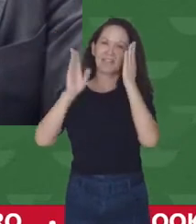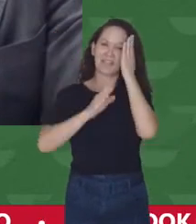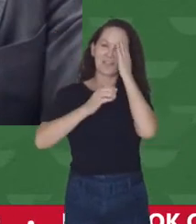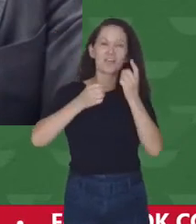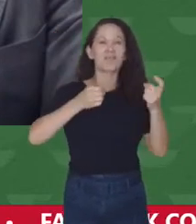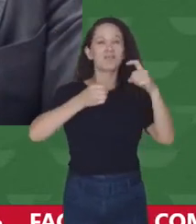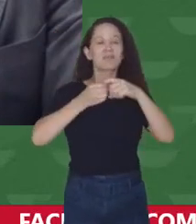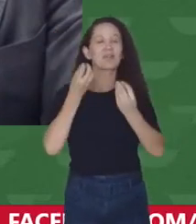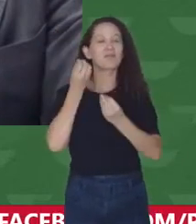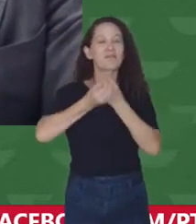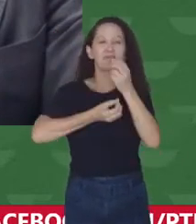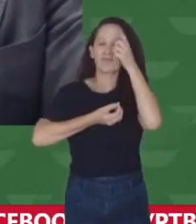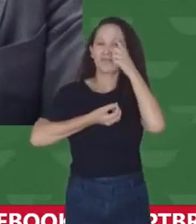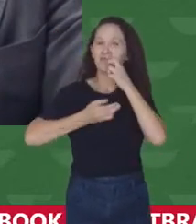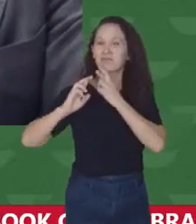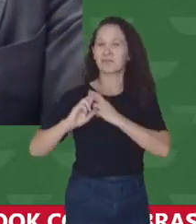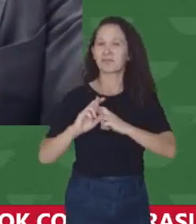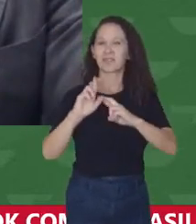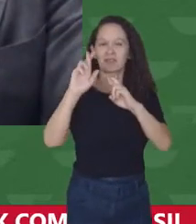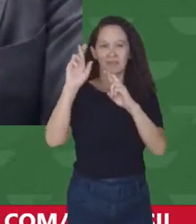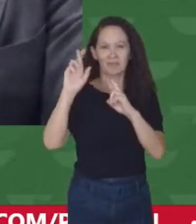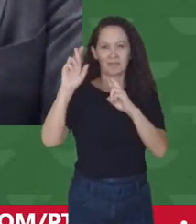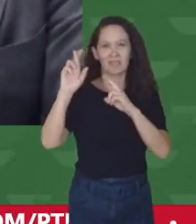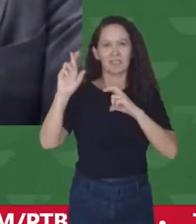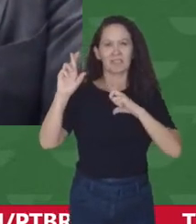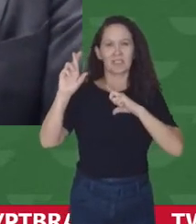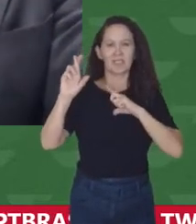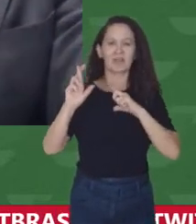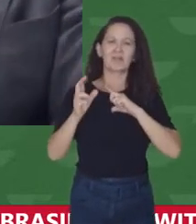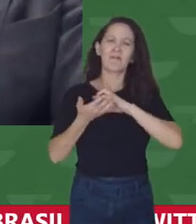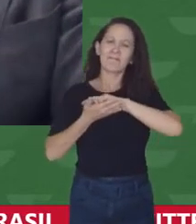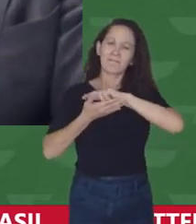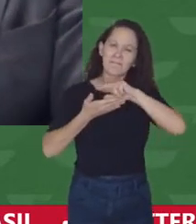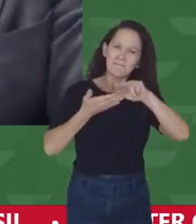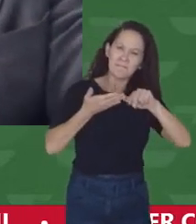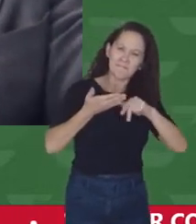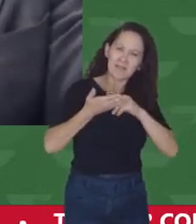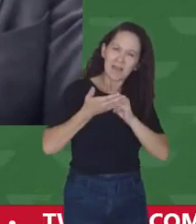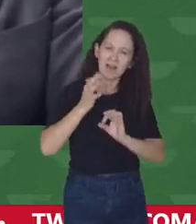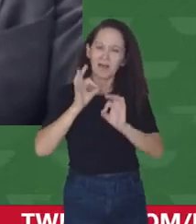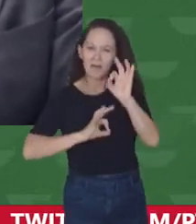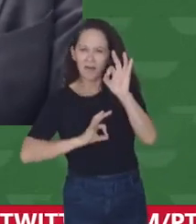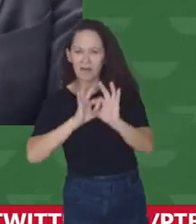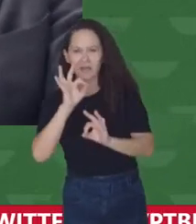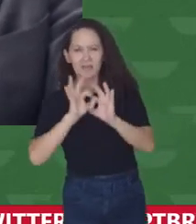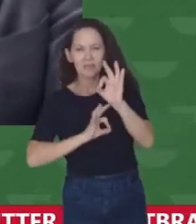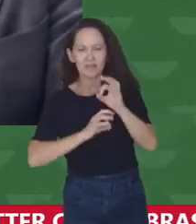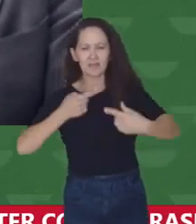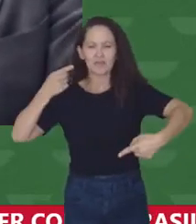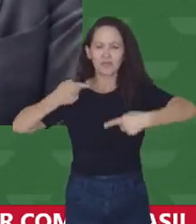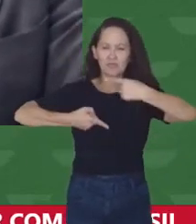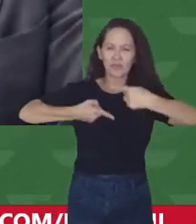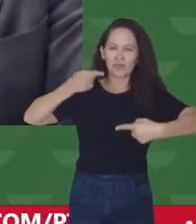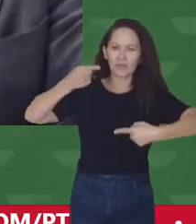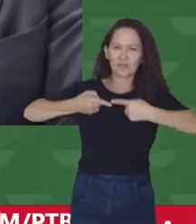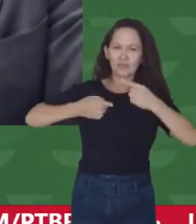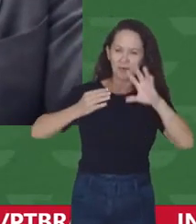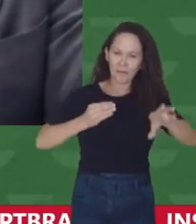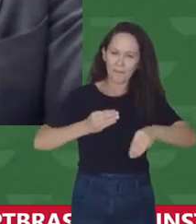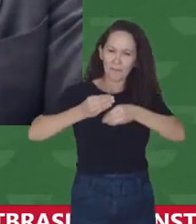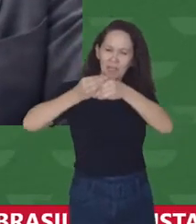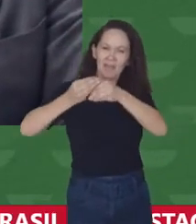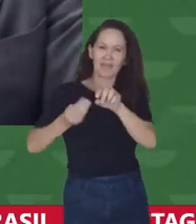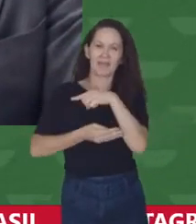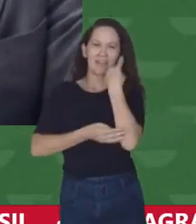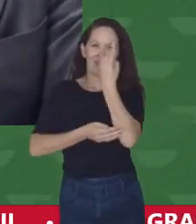de novo a partir de um acúmulo de formulações, de discussões que nós temos feito,